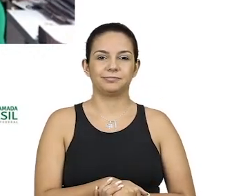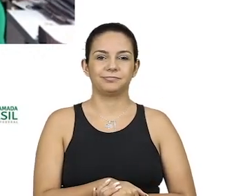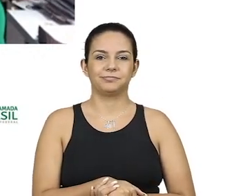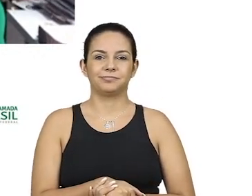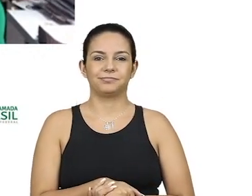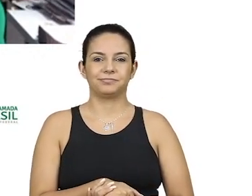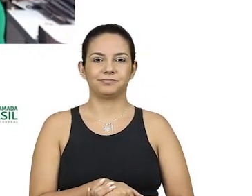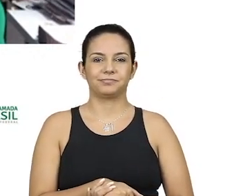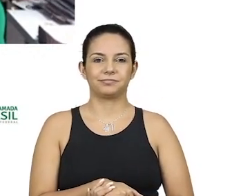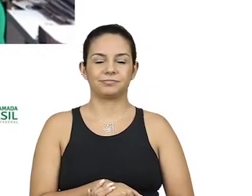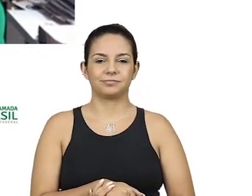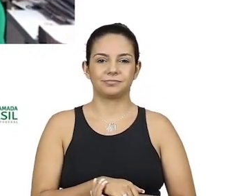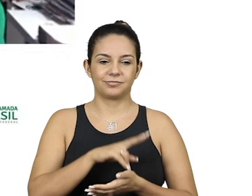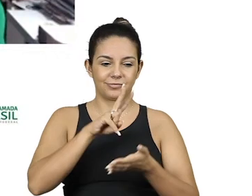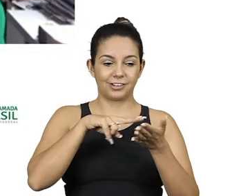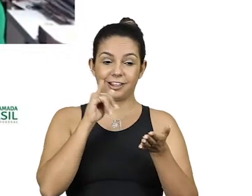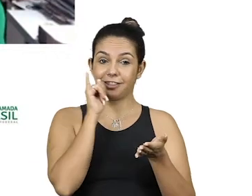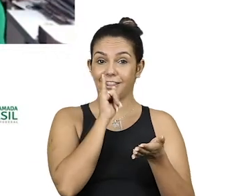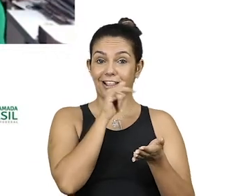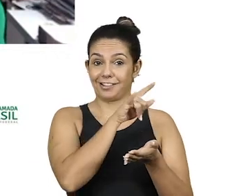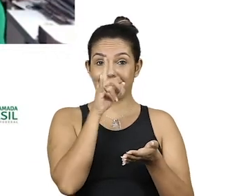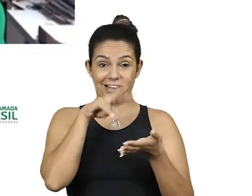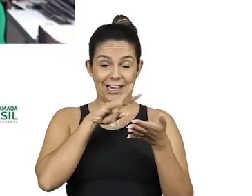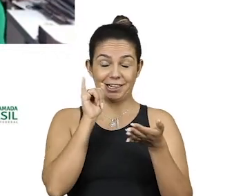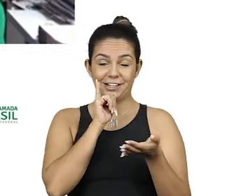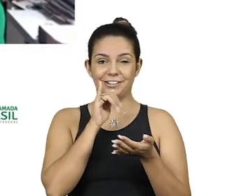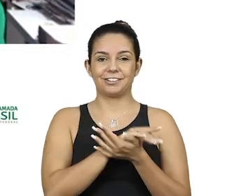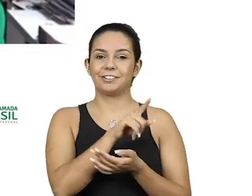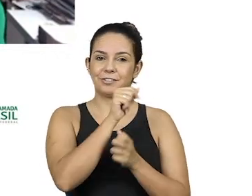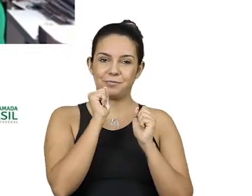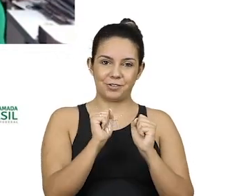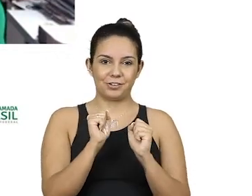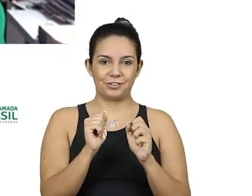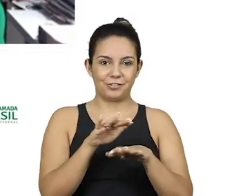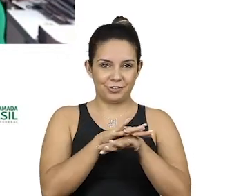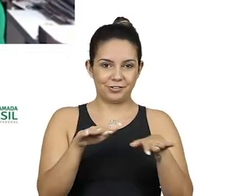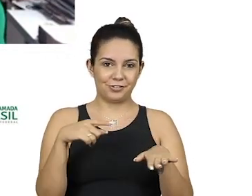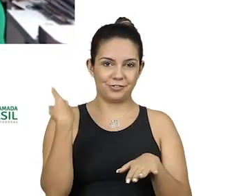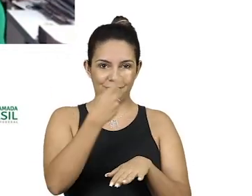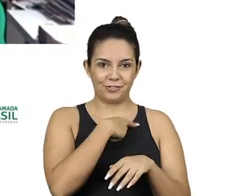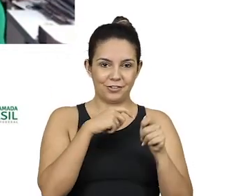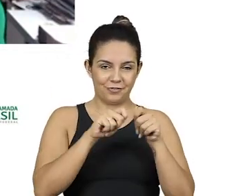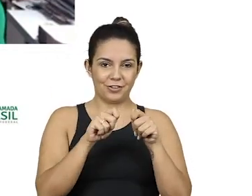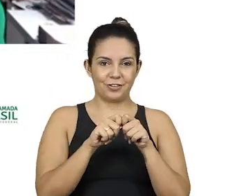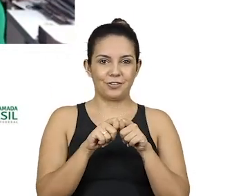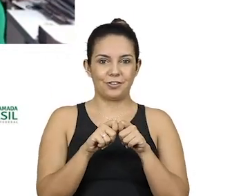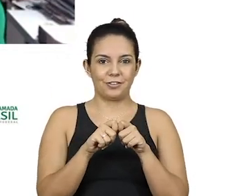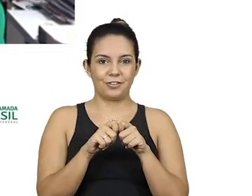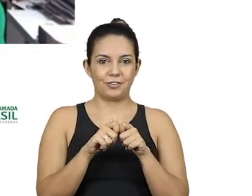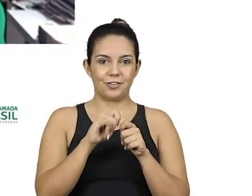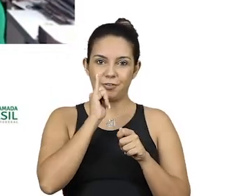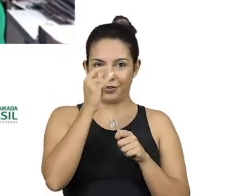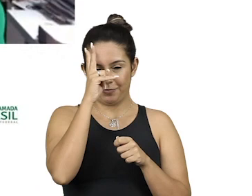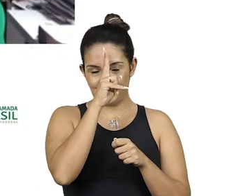Eu leio em italiano. Você pode encerrar para a gente contando uma história?